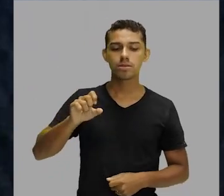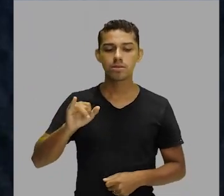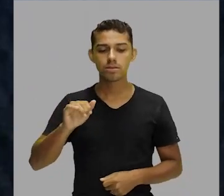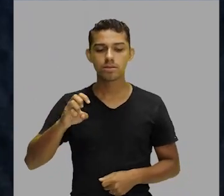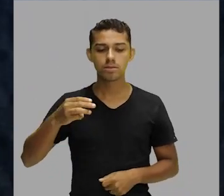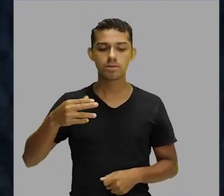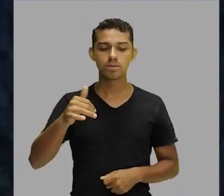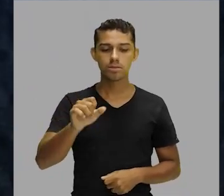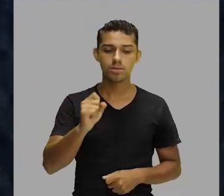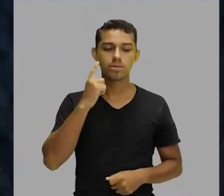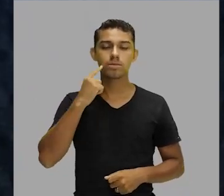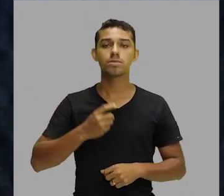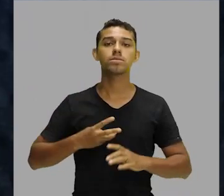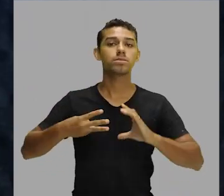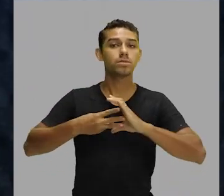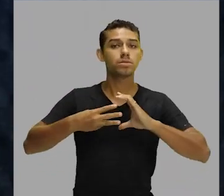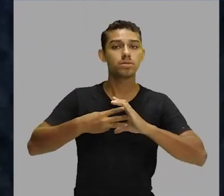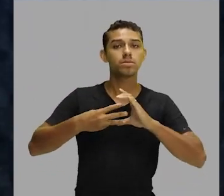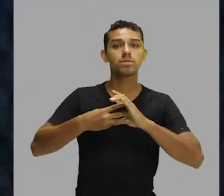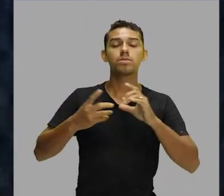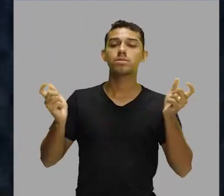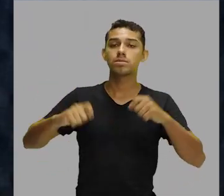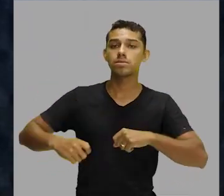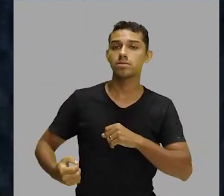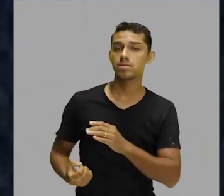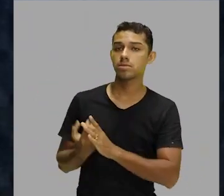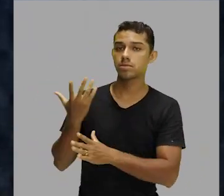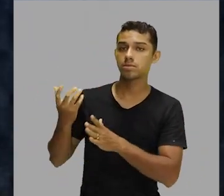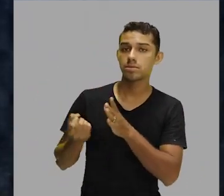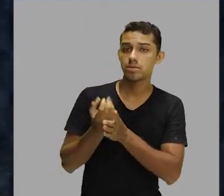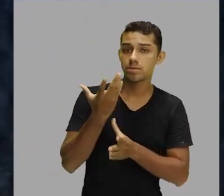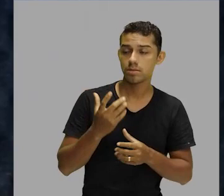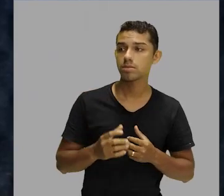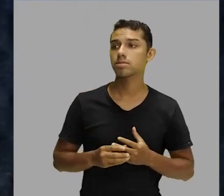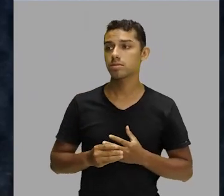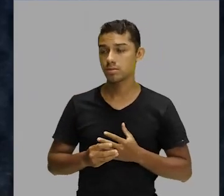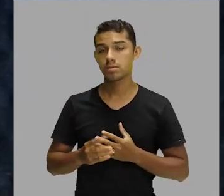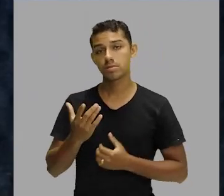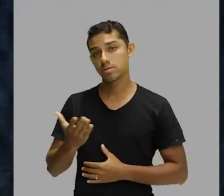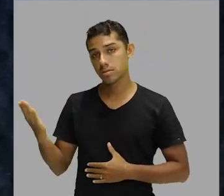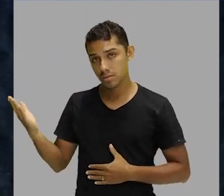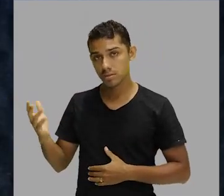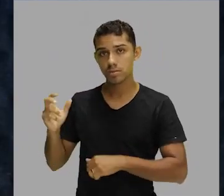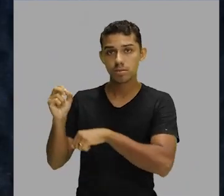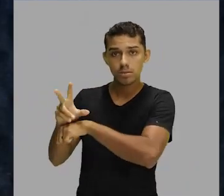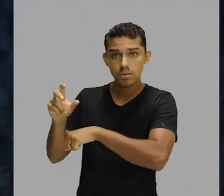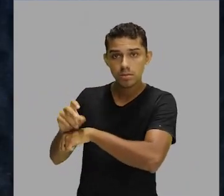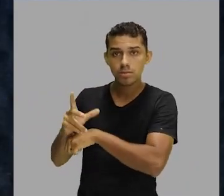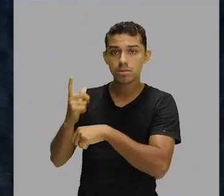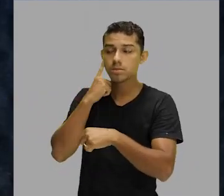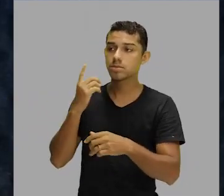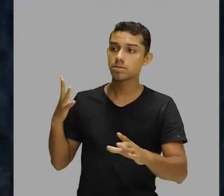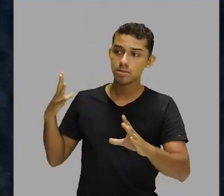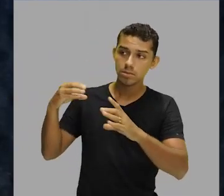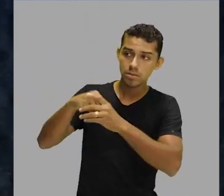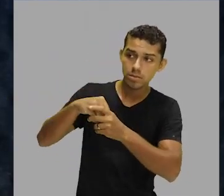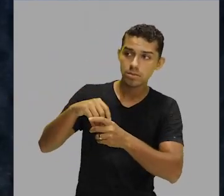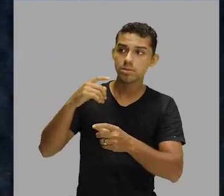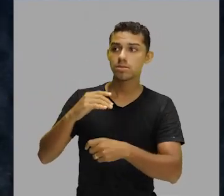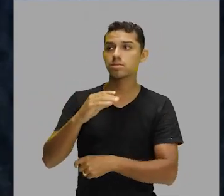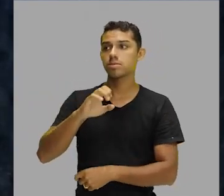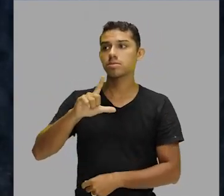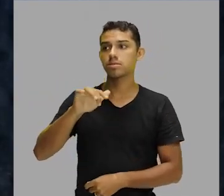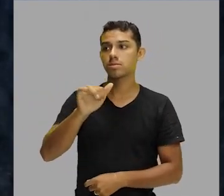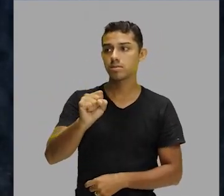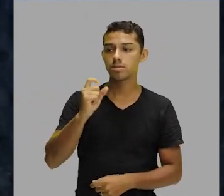metabolismo celular para que ele consiga se reproduzir. Então, está aqui o vírus, ele vai entrar na célula e vai